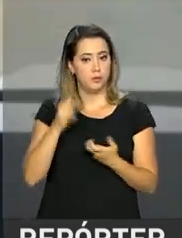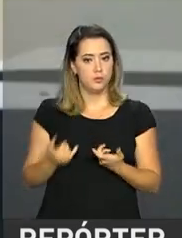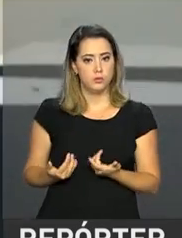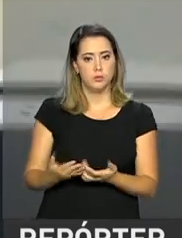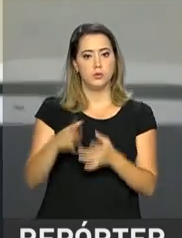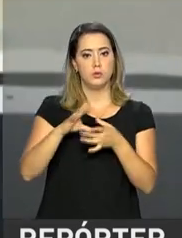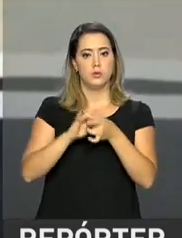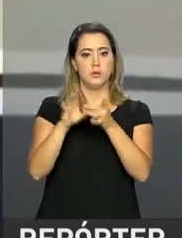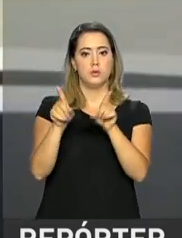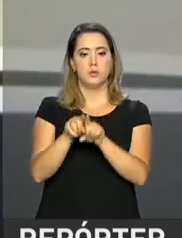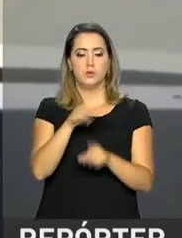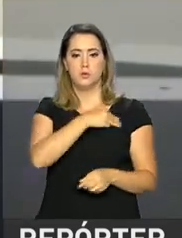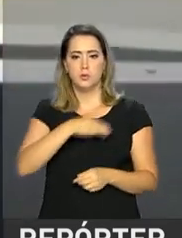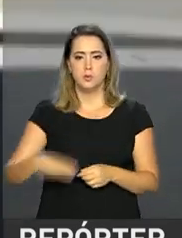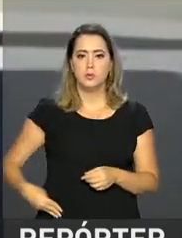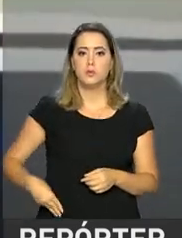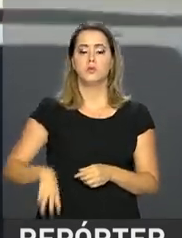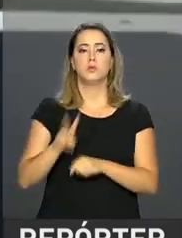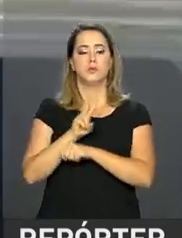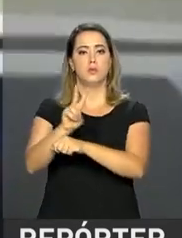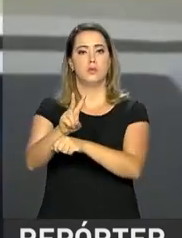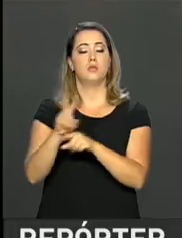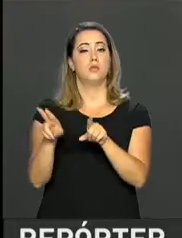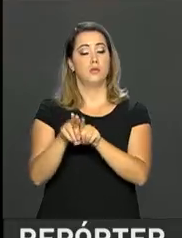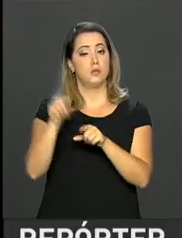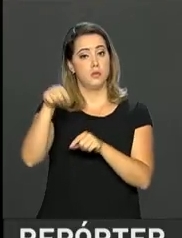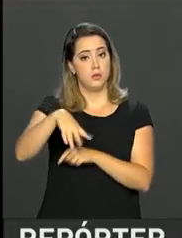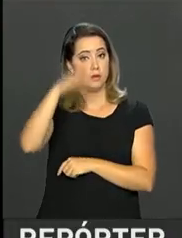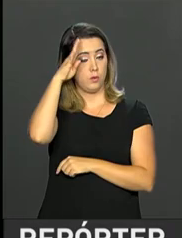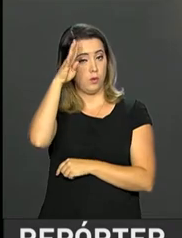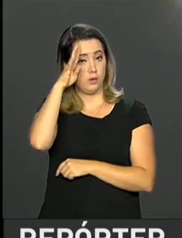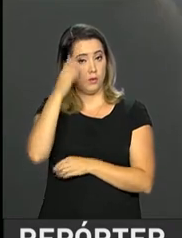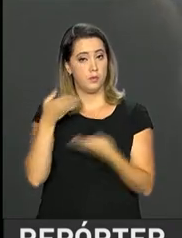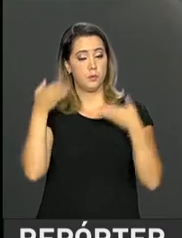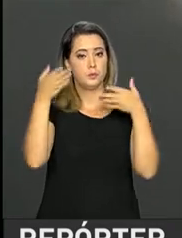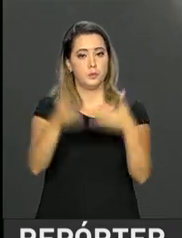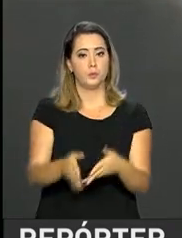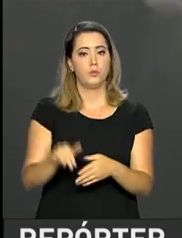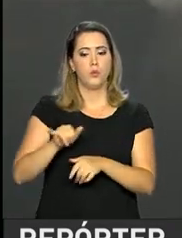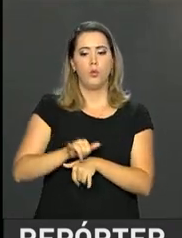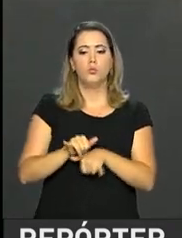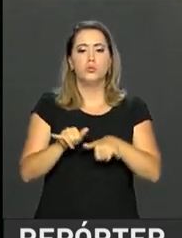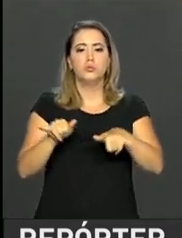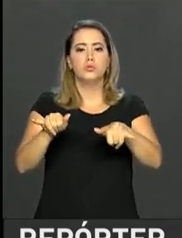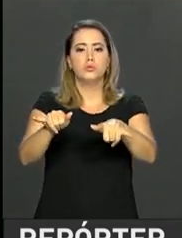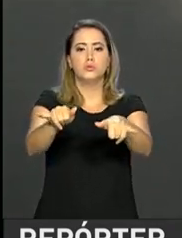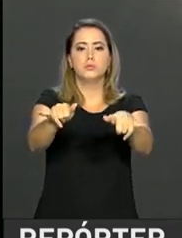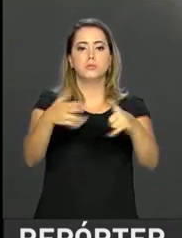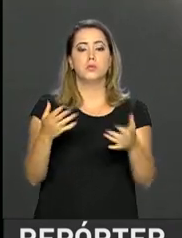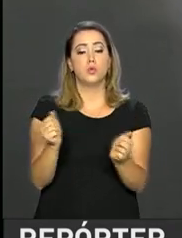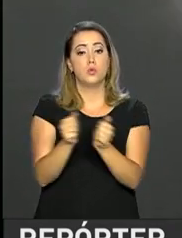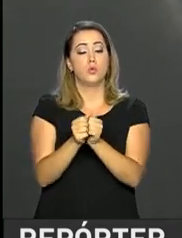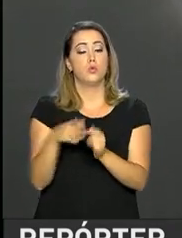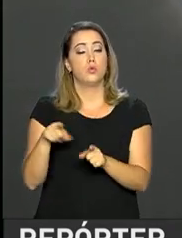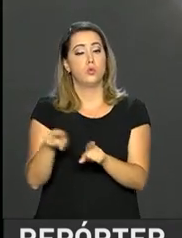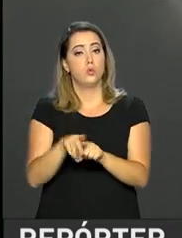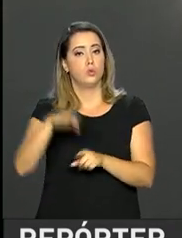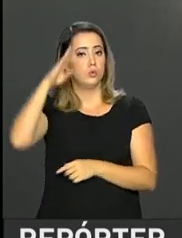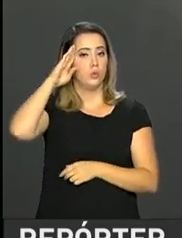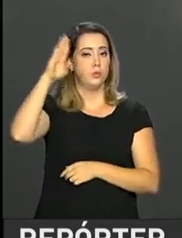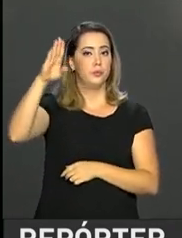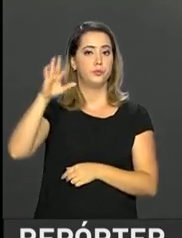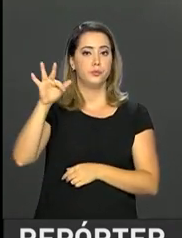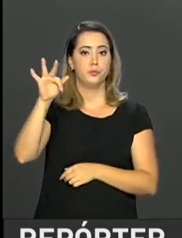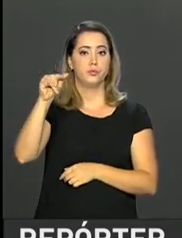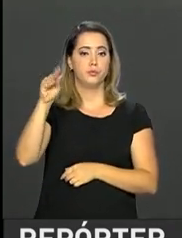foi autorizada pelo ministro da Defesa, Raul Jungmann, que nesta quarta-feira participou de um sobrevoo pela região atingida ao lado de militares da